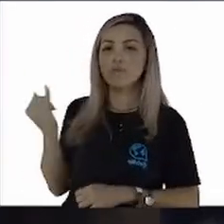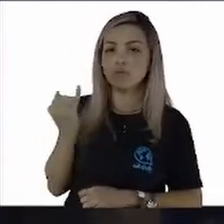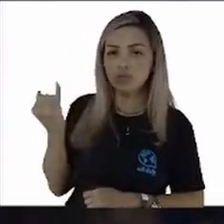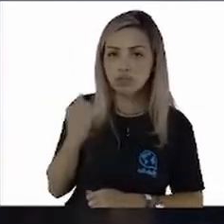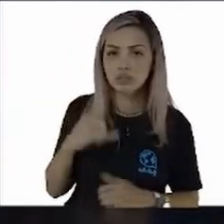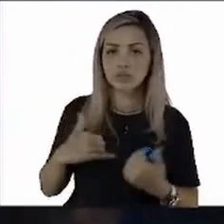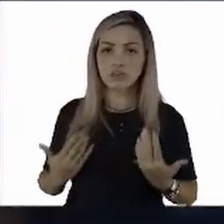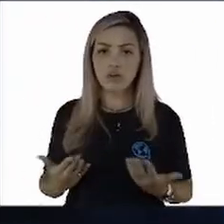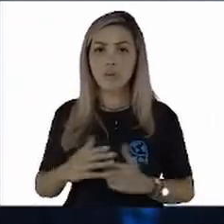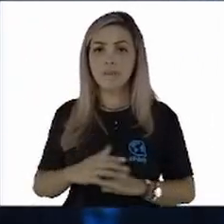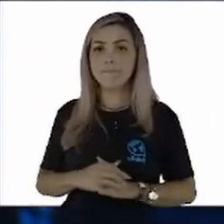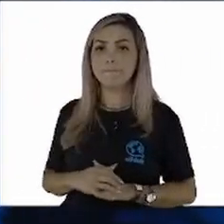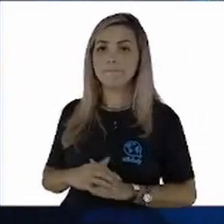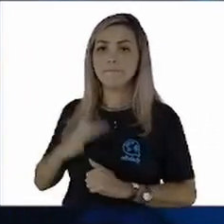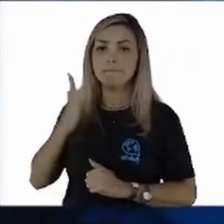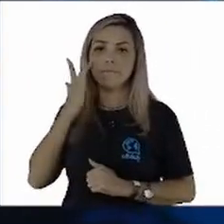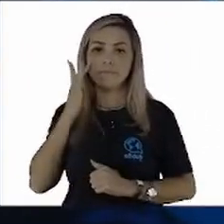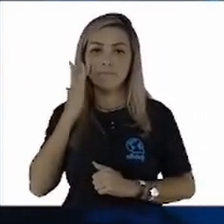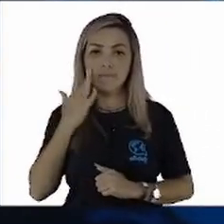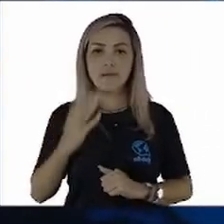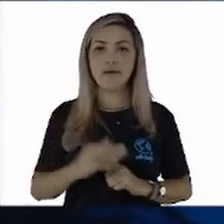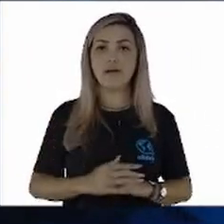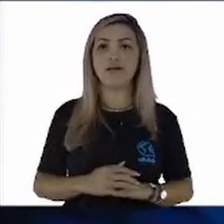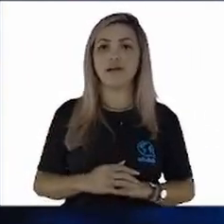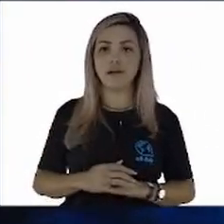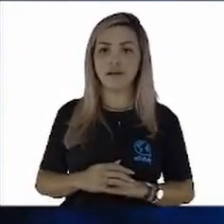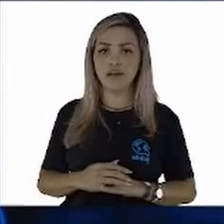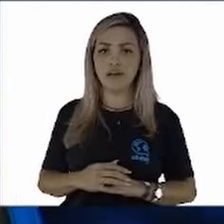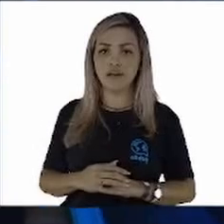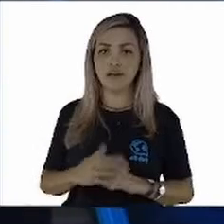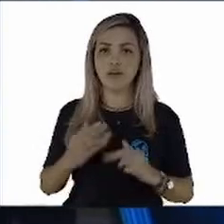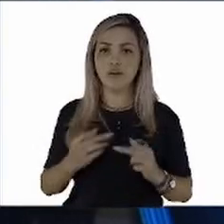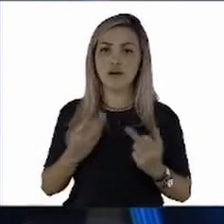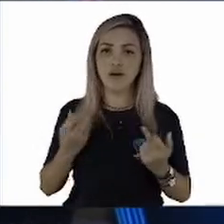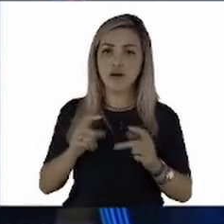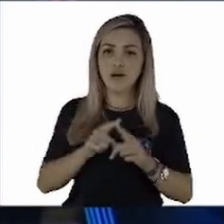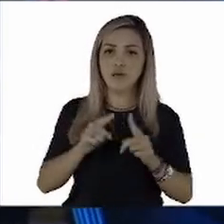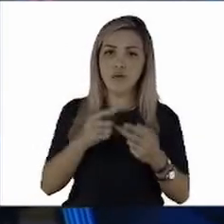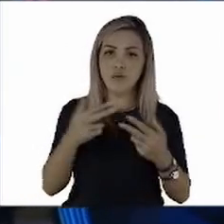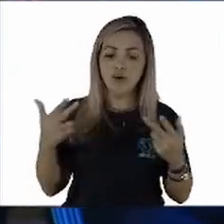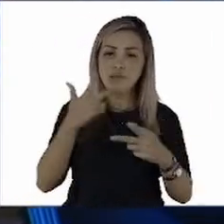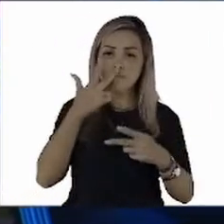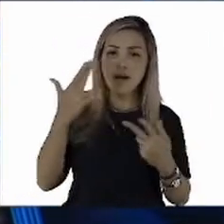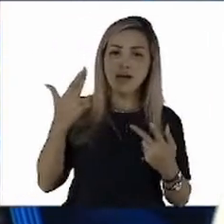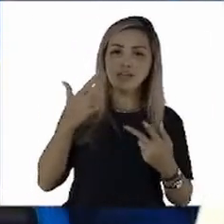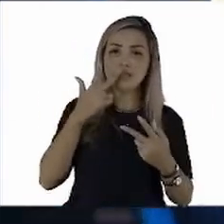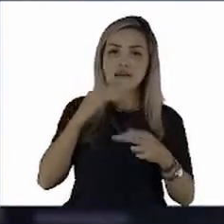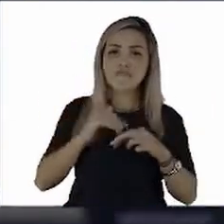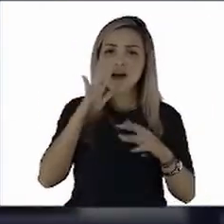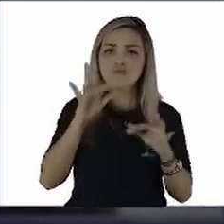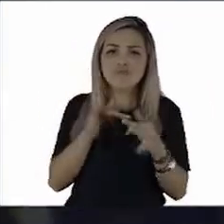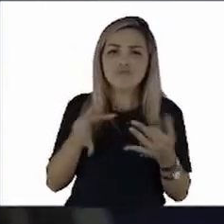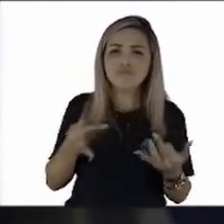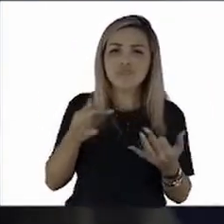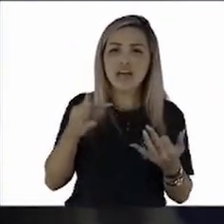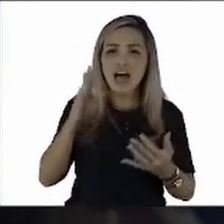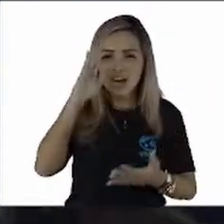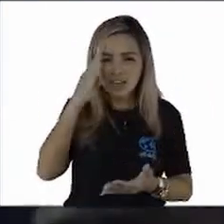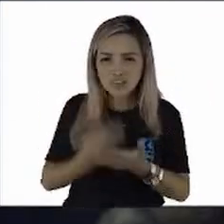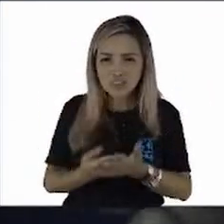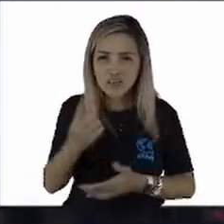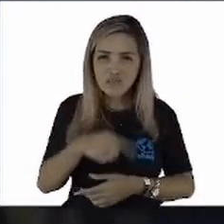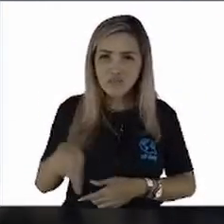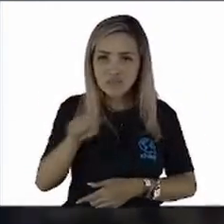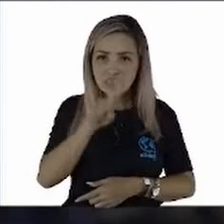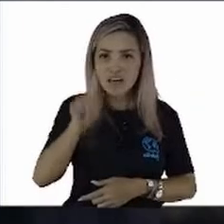aí, eu acho que essa coisa que as pessoas falam que é um pouco clichê, mas que é de acreditar em vocês,